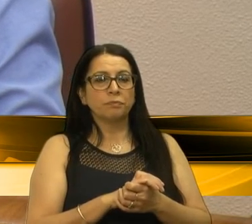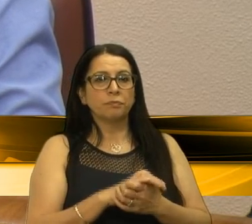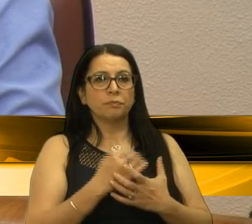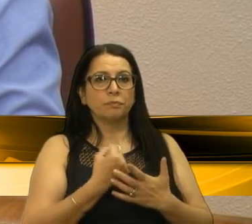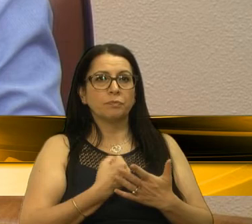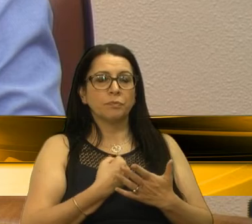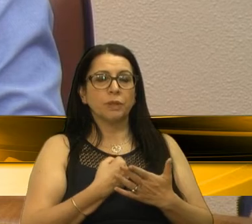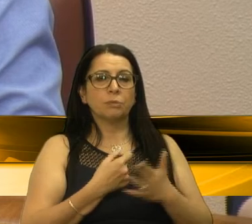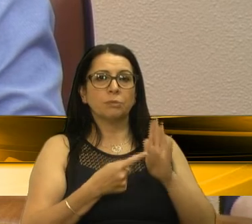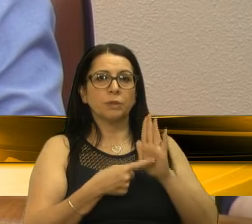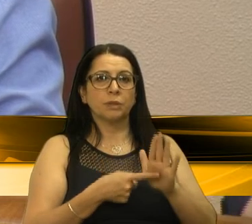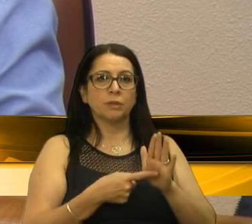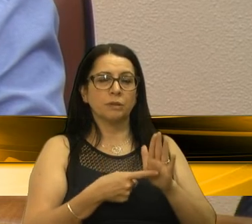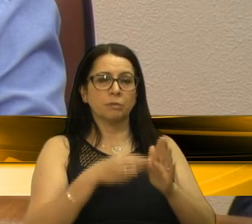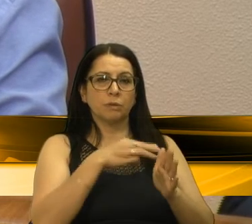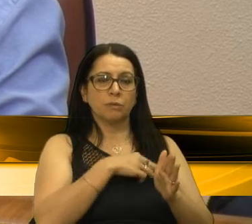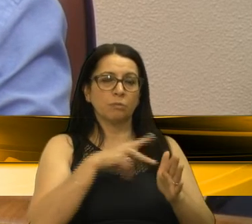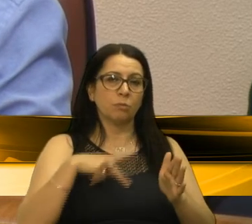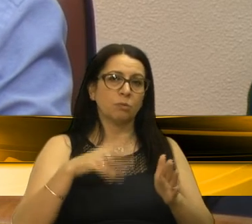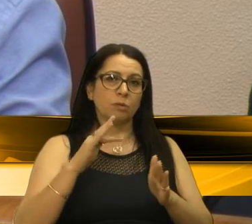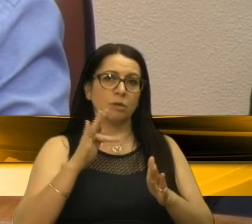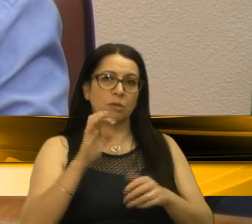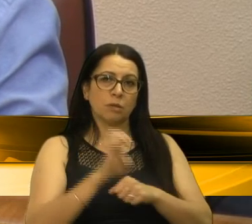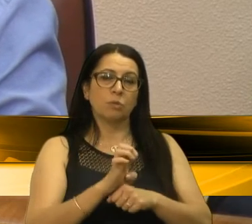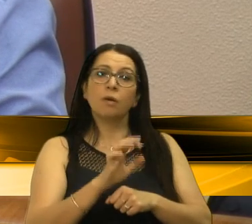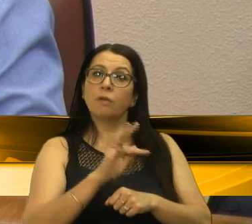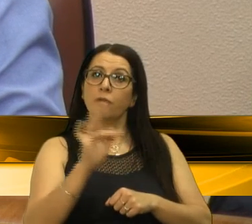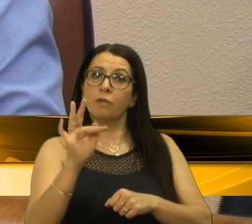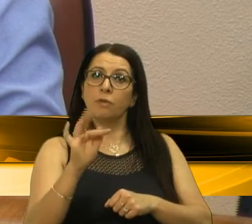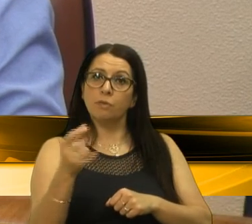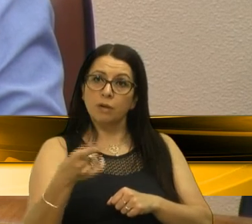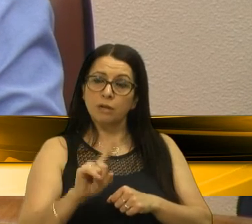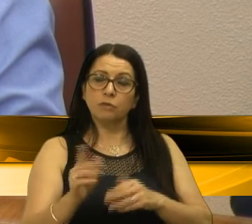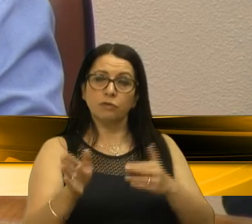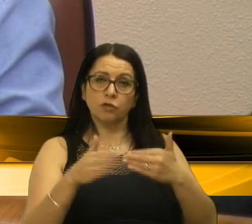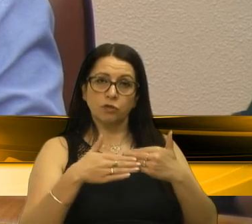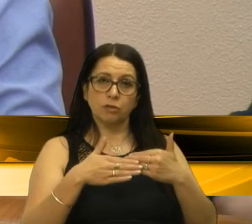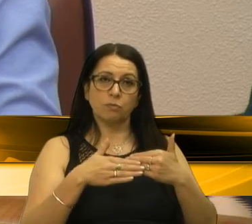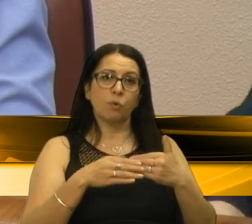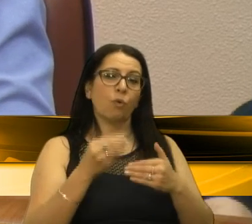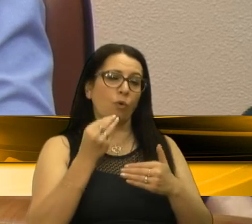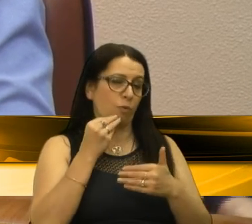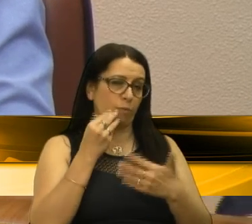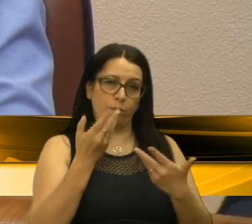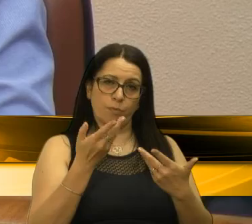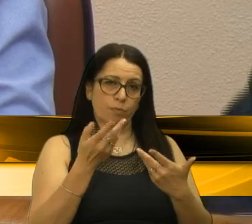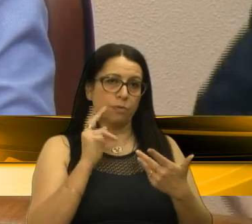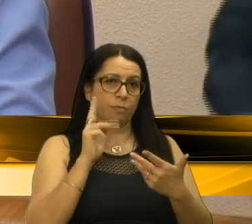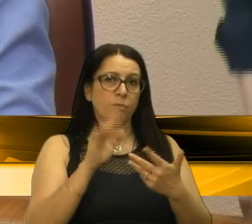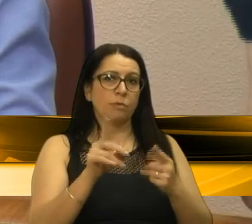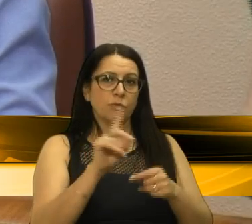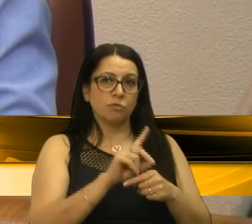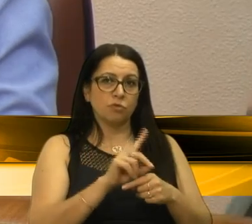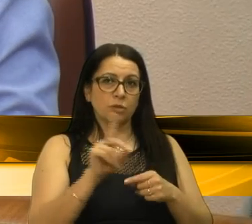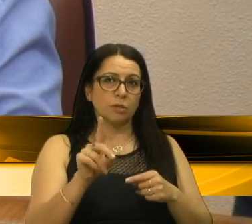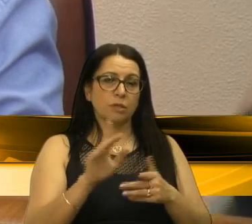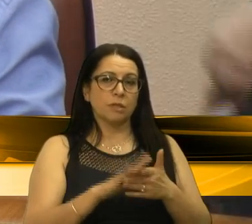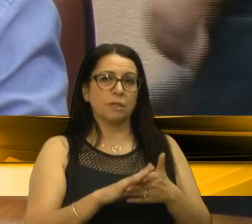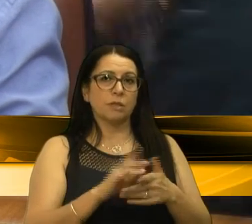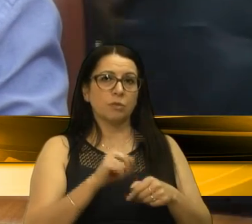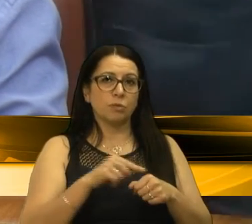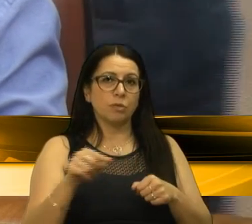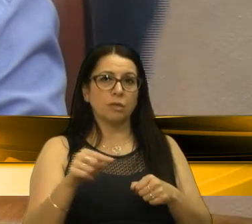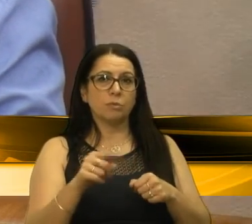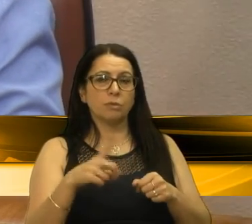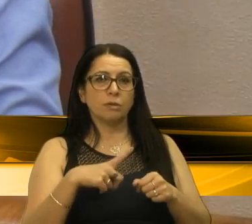números apresentados ao Ministério Público Estadual e Federal antes do fechamento do Postão. Óbvio que nós sabemos que em determinados dias, em determinadas épocas,